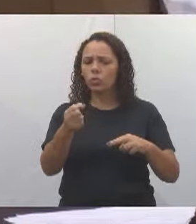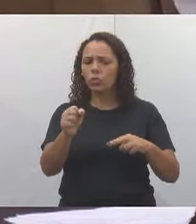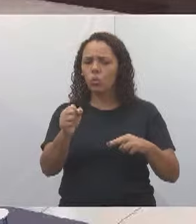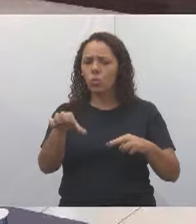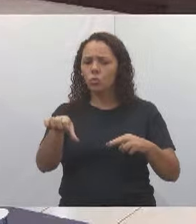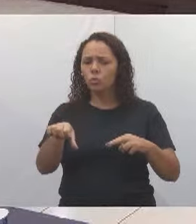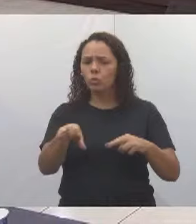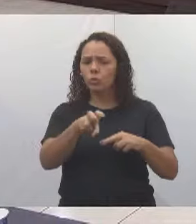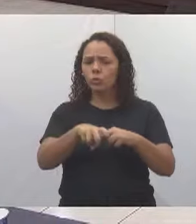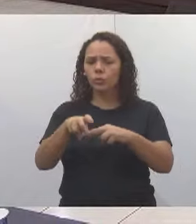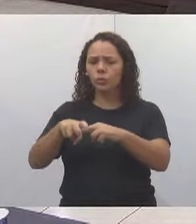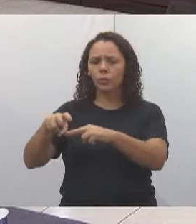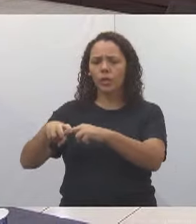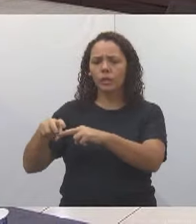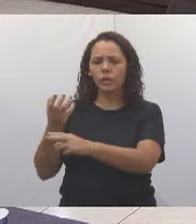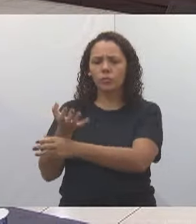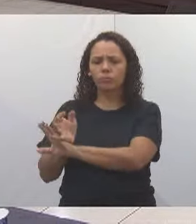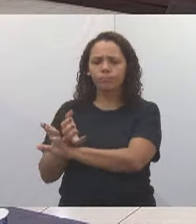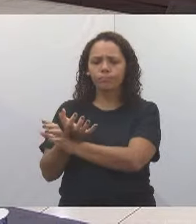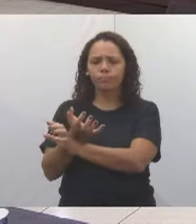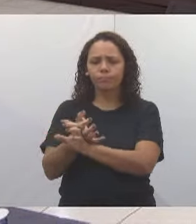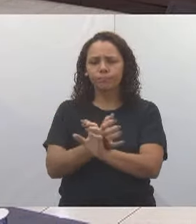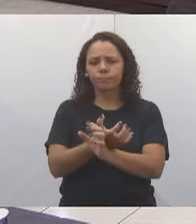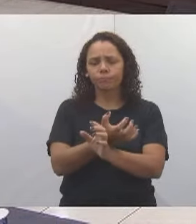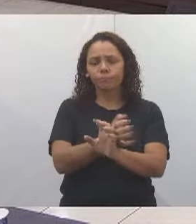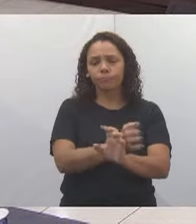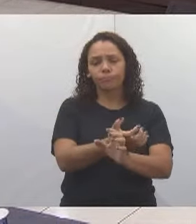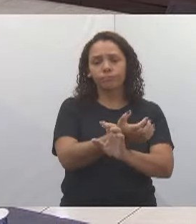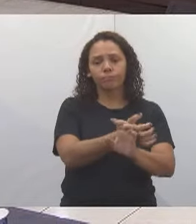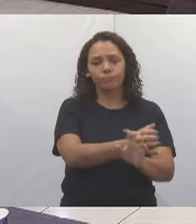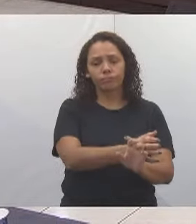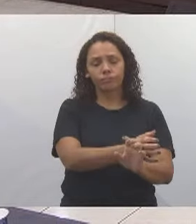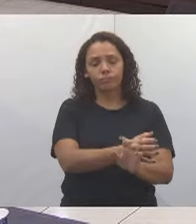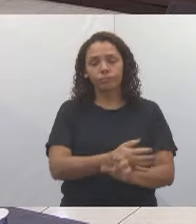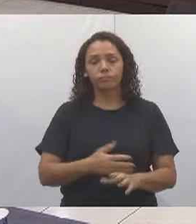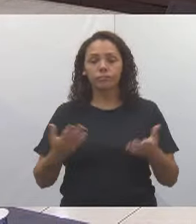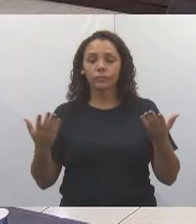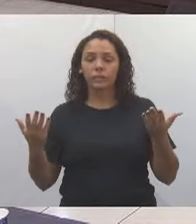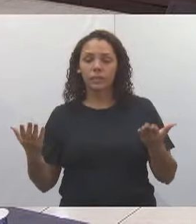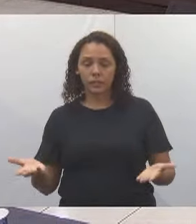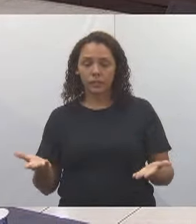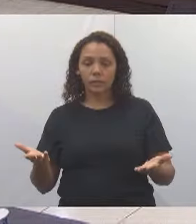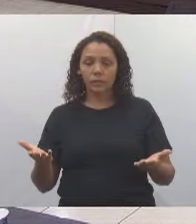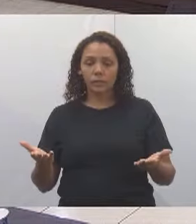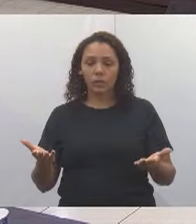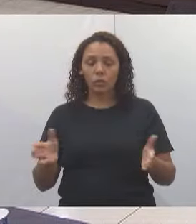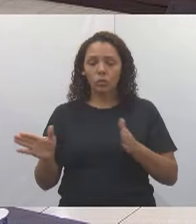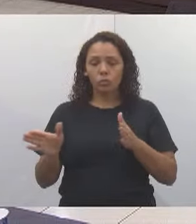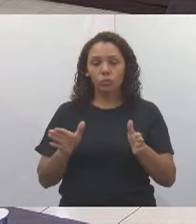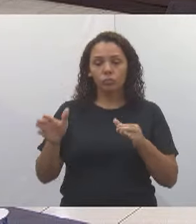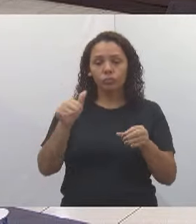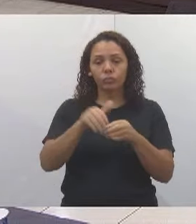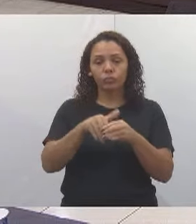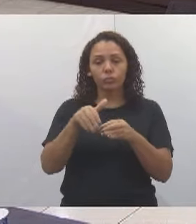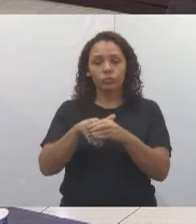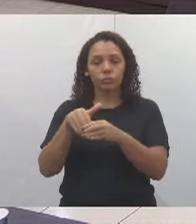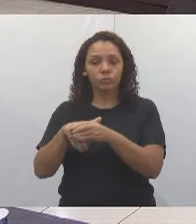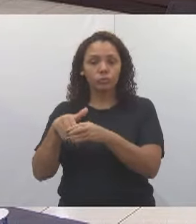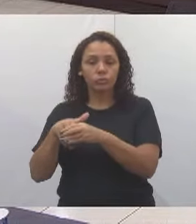7, 8, 9 cadeiras vazias. Né? Então, acho que o pleito eleitoral tirou, né, um